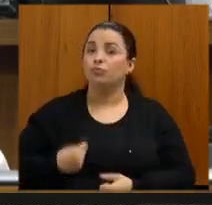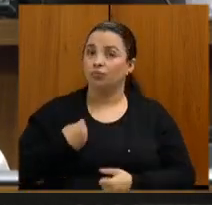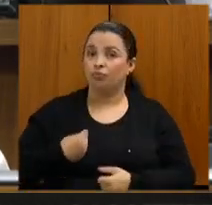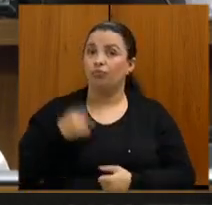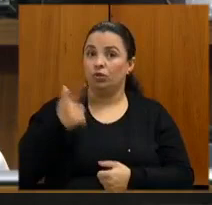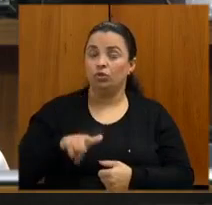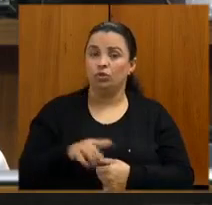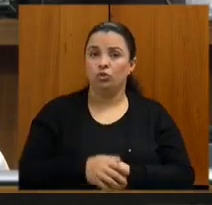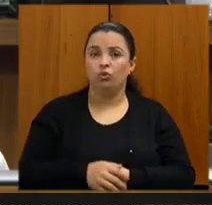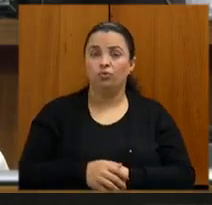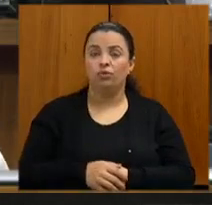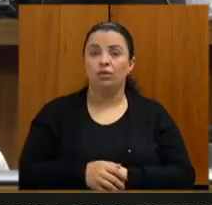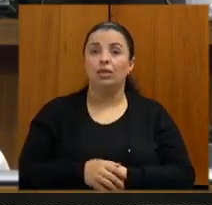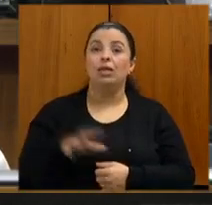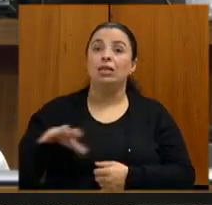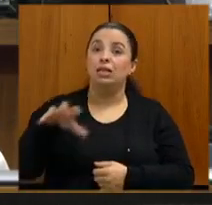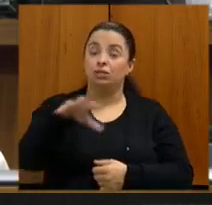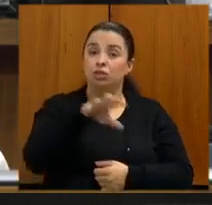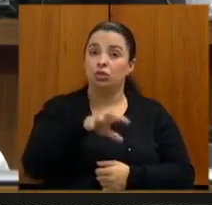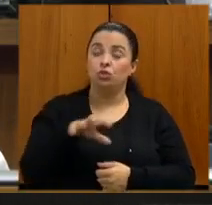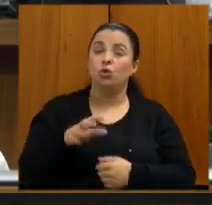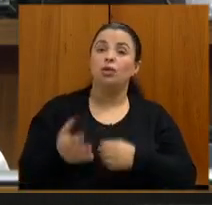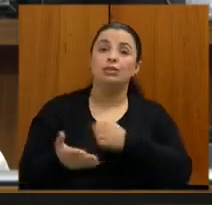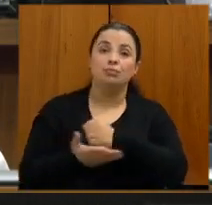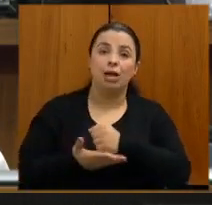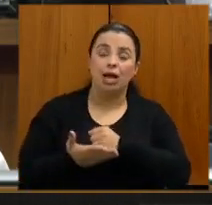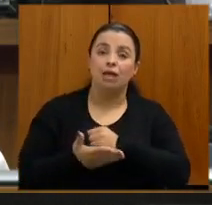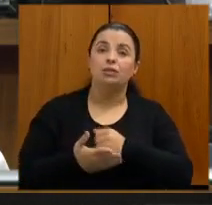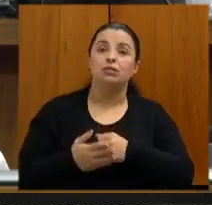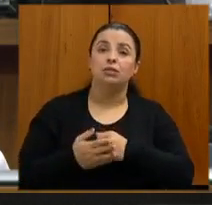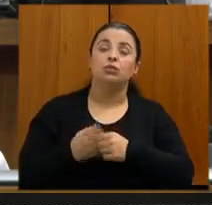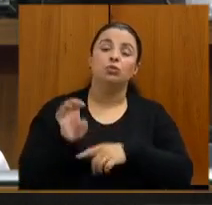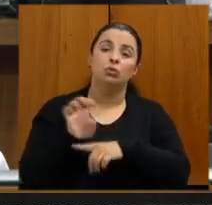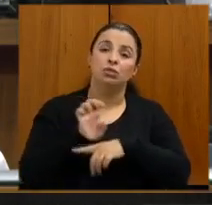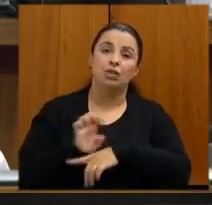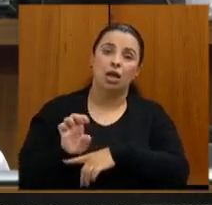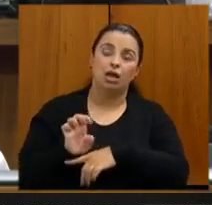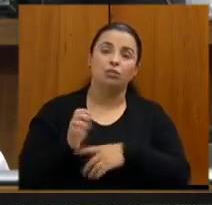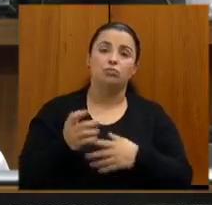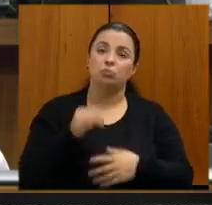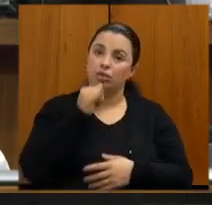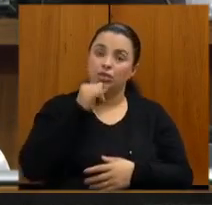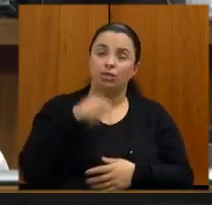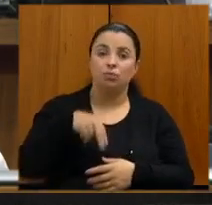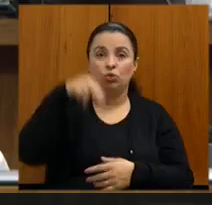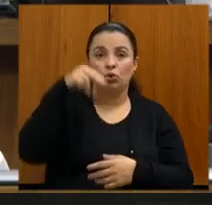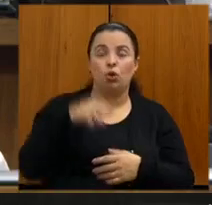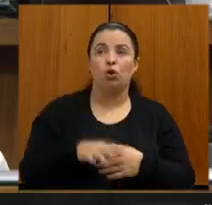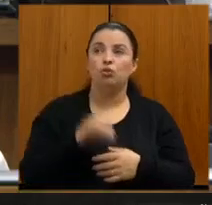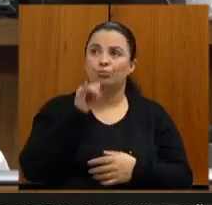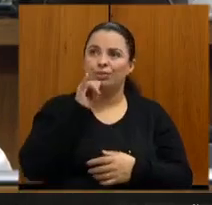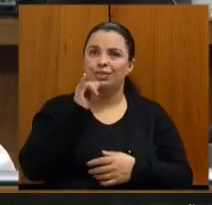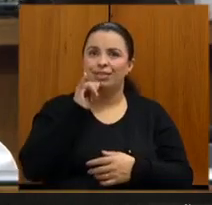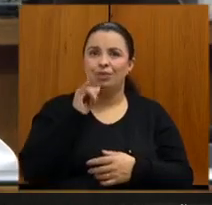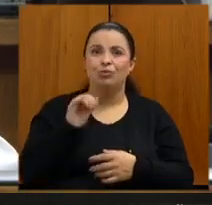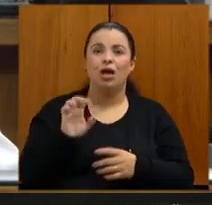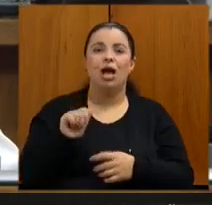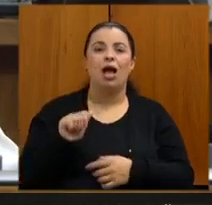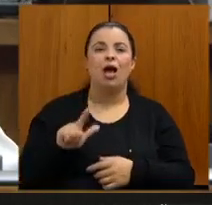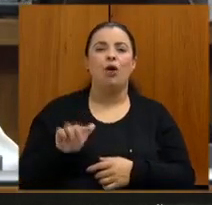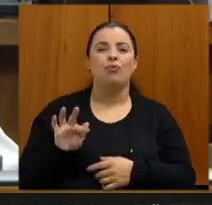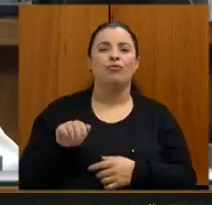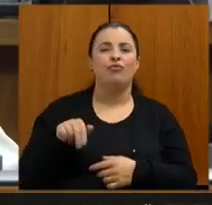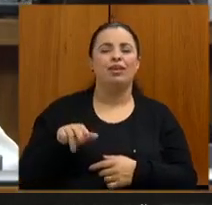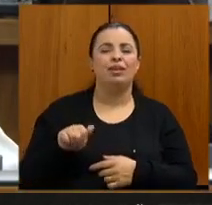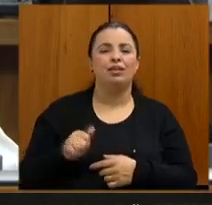para as regiões básica do Estado Olha o papel que eles cumpriram no norte da esvaziado de Alfenas das vai esvaziado de